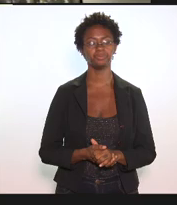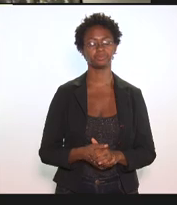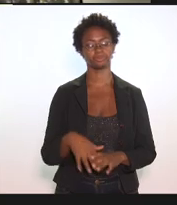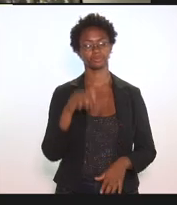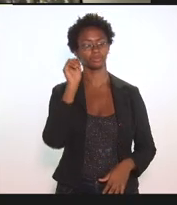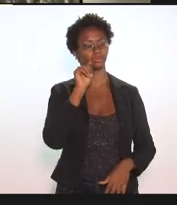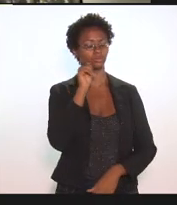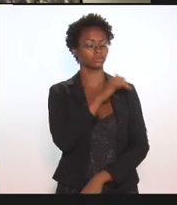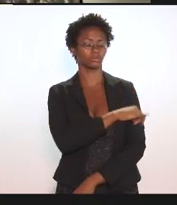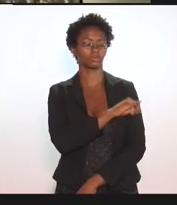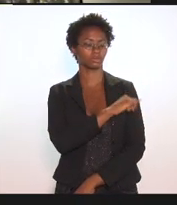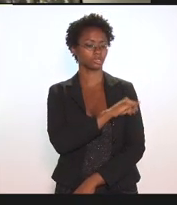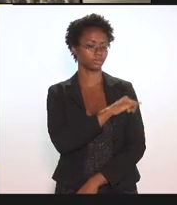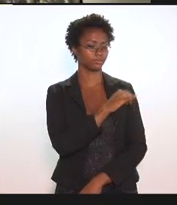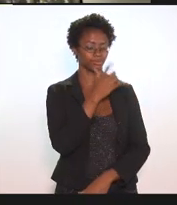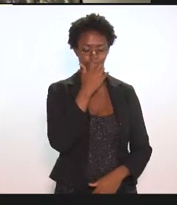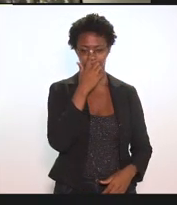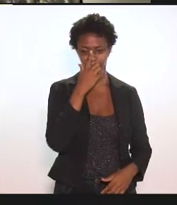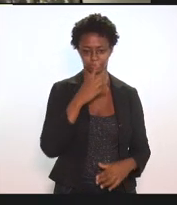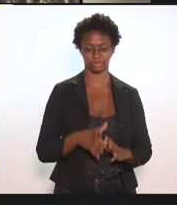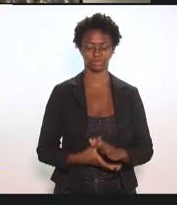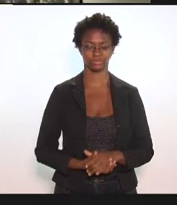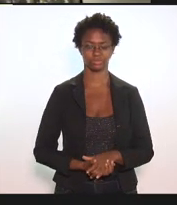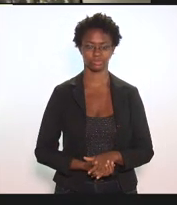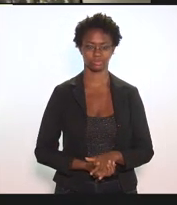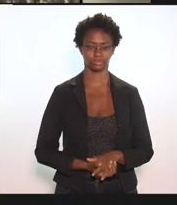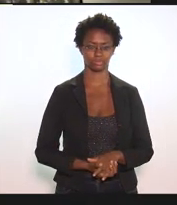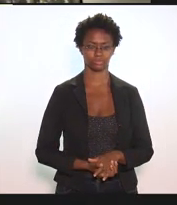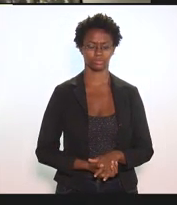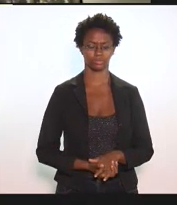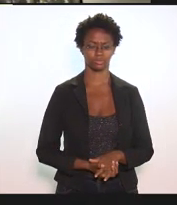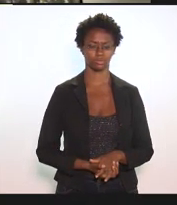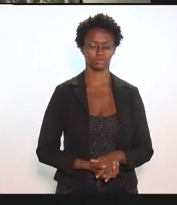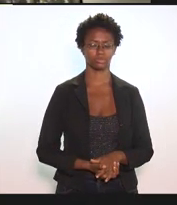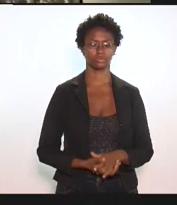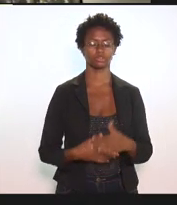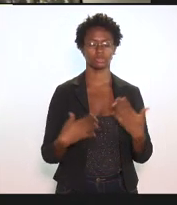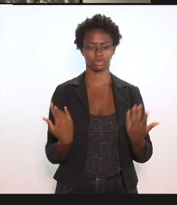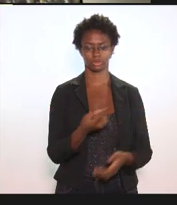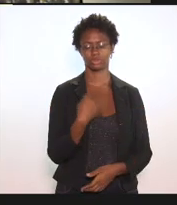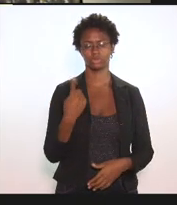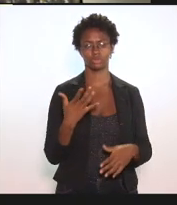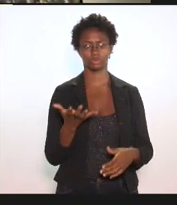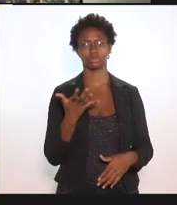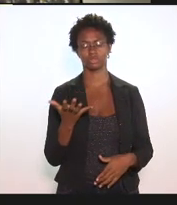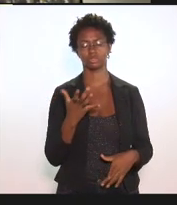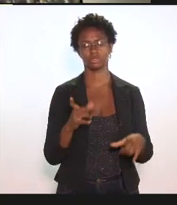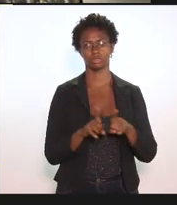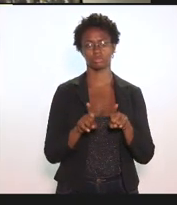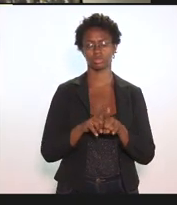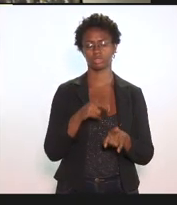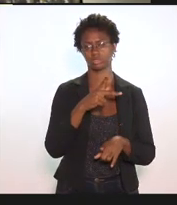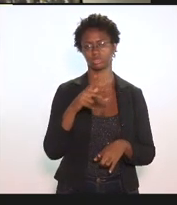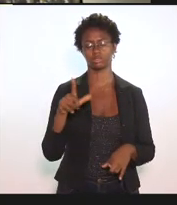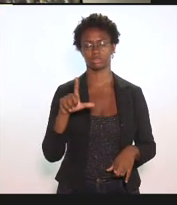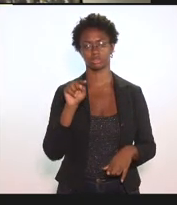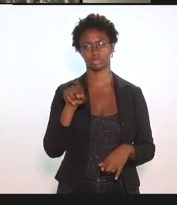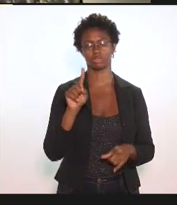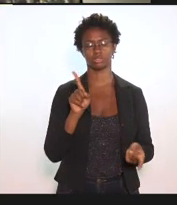gente espera que o governador sancione, né, esse projeto, e a gente espera também que esse projeto, de